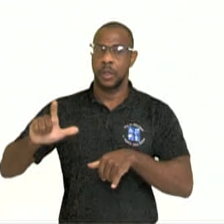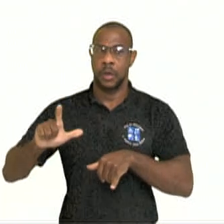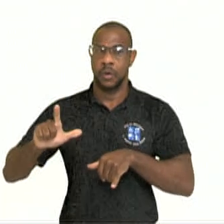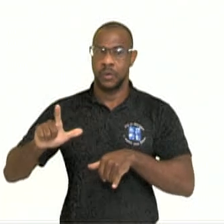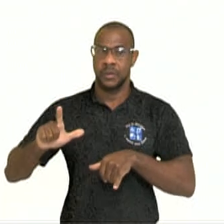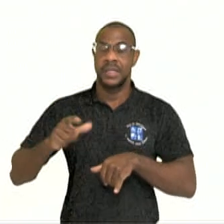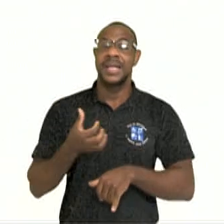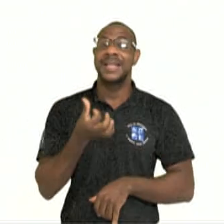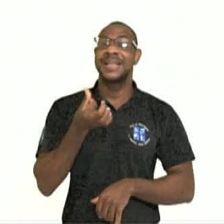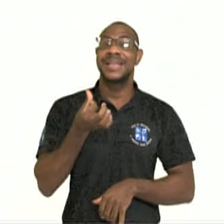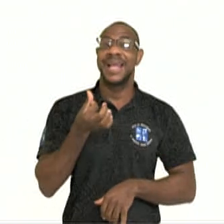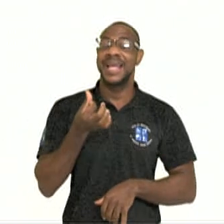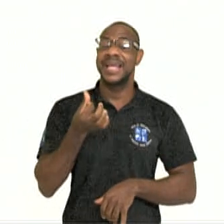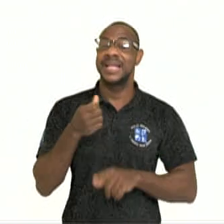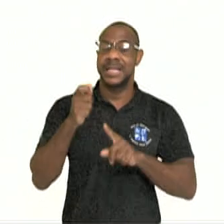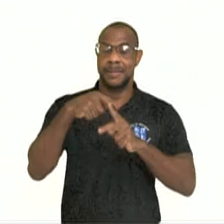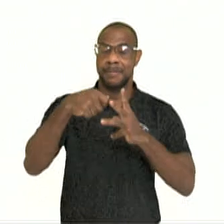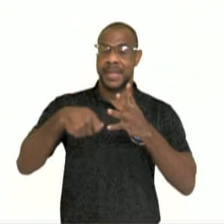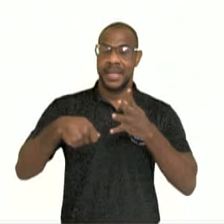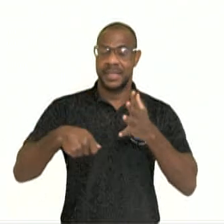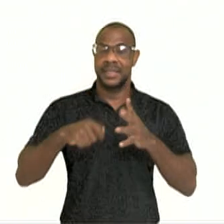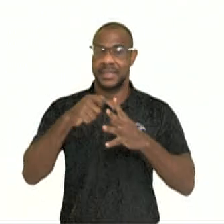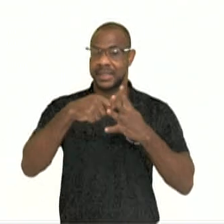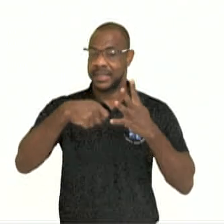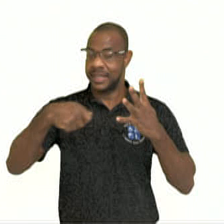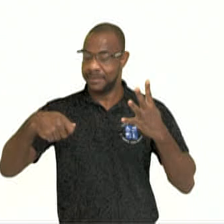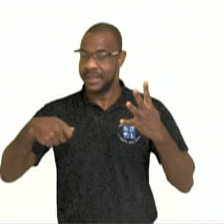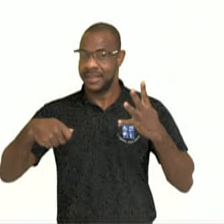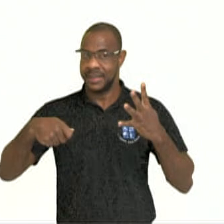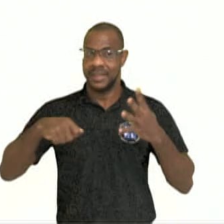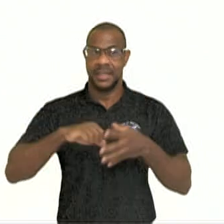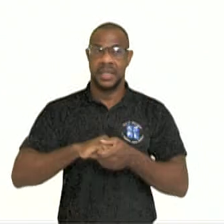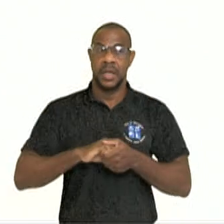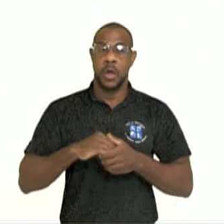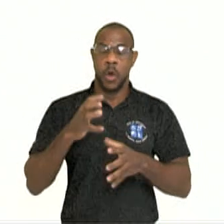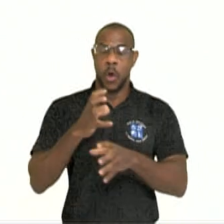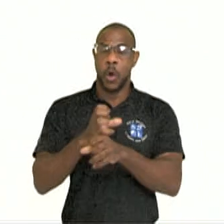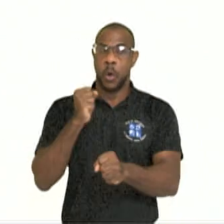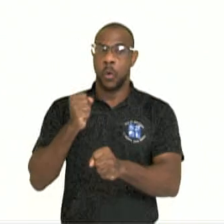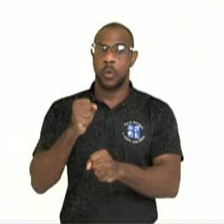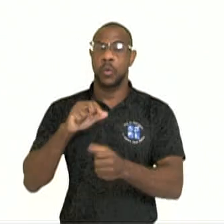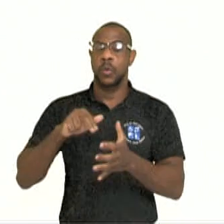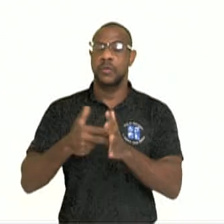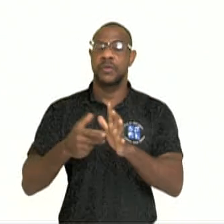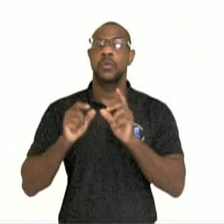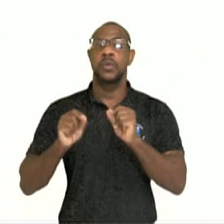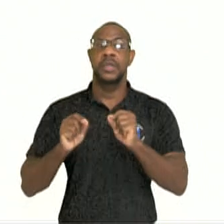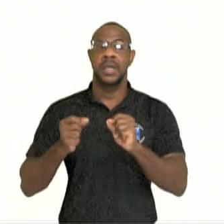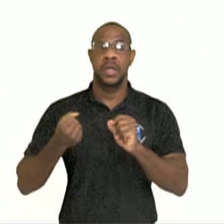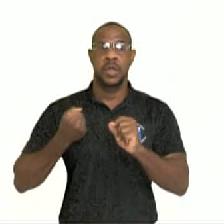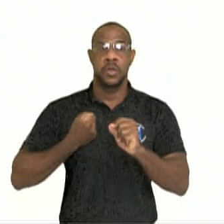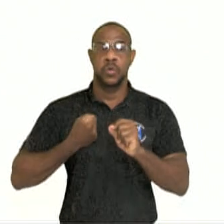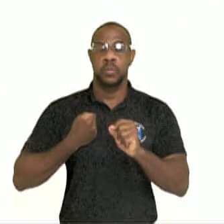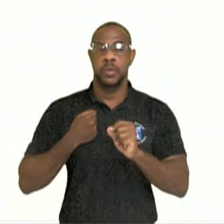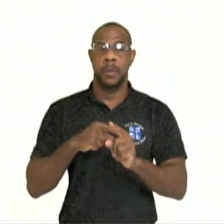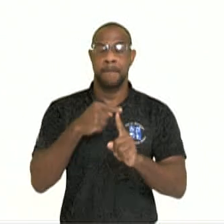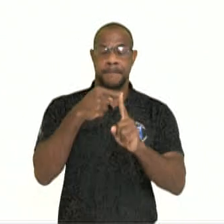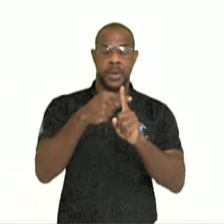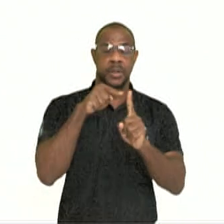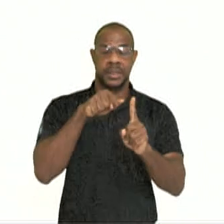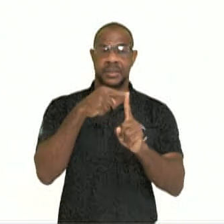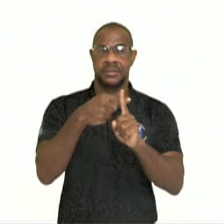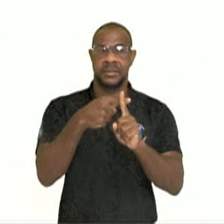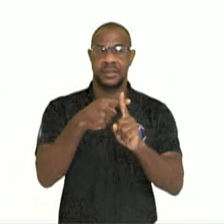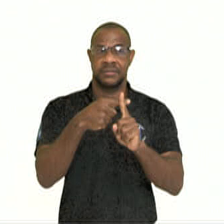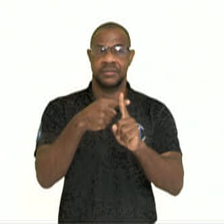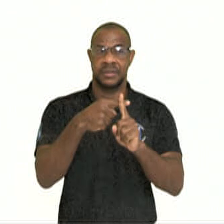de 6 meses. Nesse gráfico, o lucro é representado por números positivos